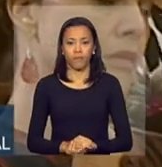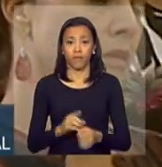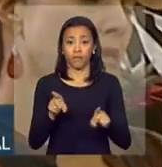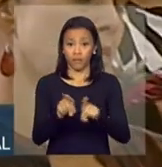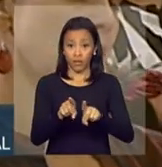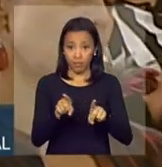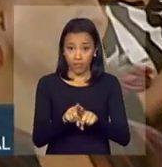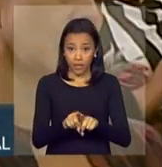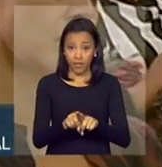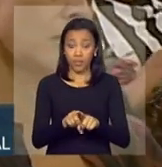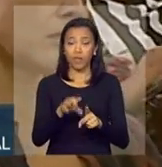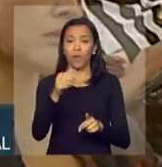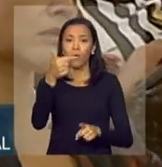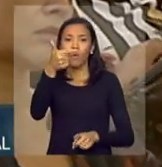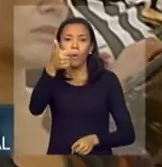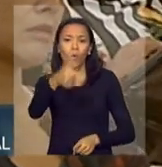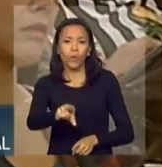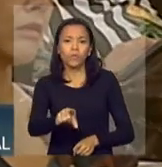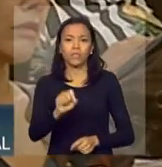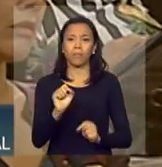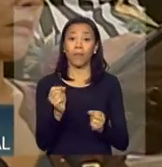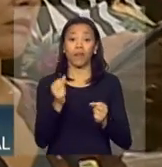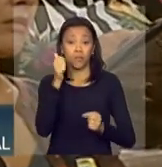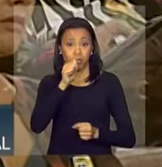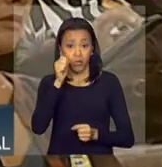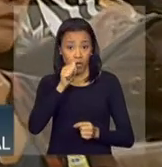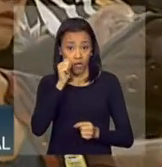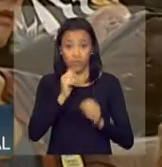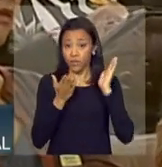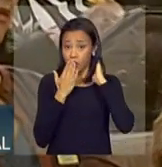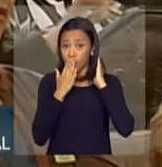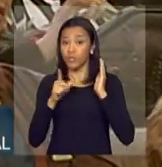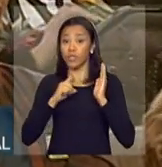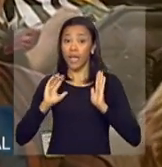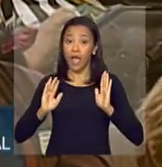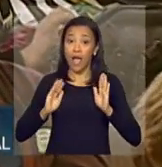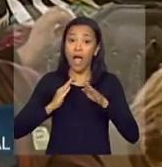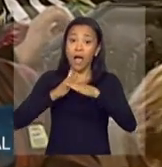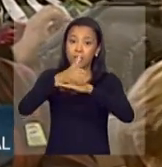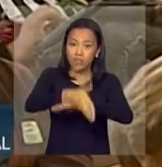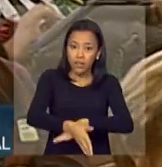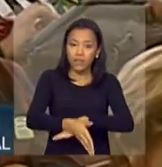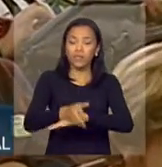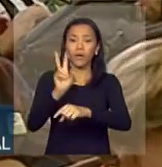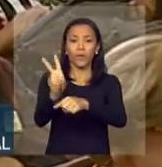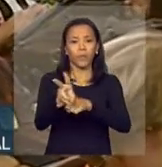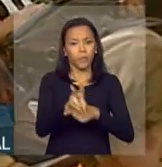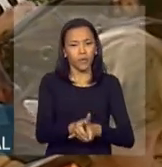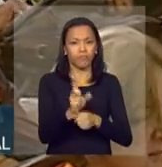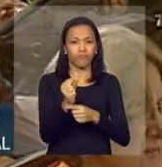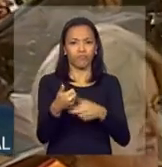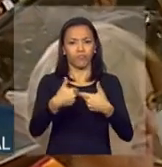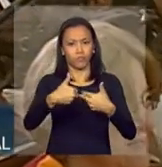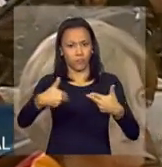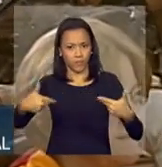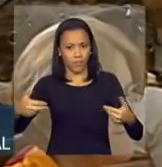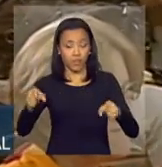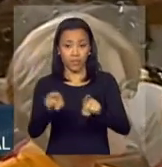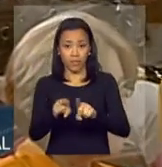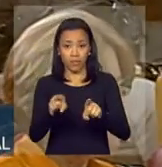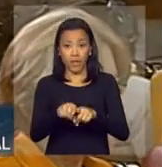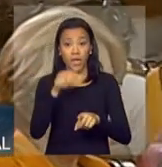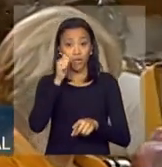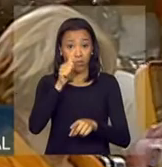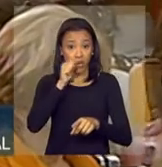Inadequação da DAP indígena para acesso das mulheres indígenas ao crédito. Ausência de ações para mulheres na zona